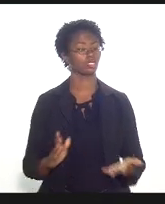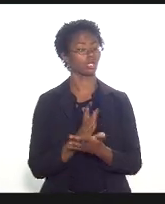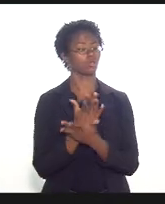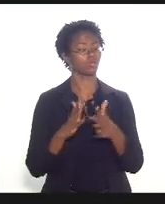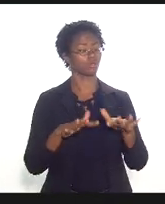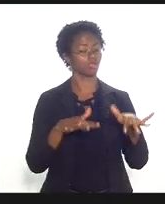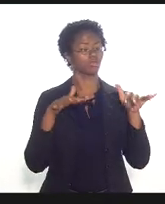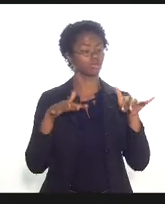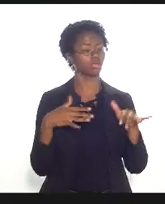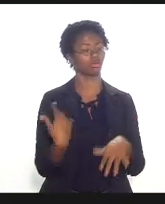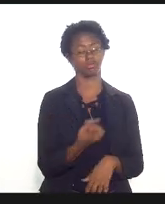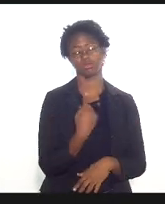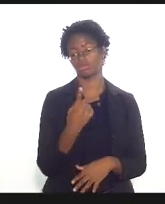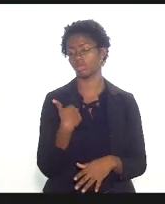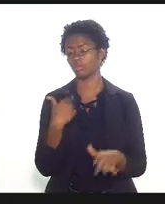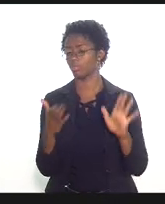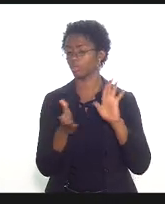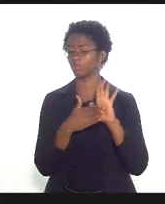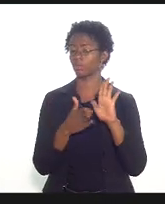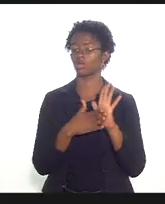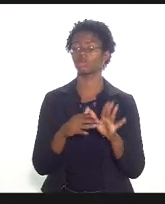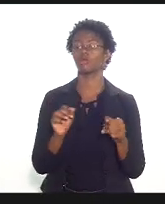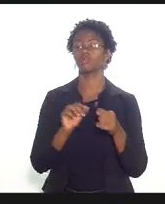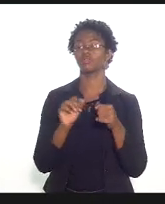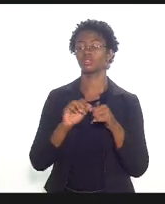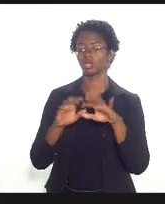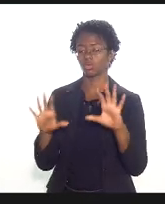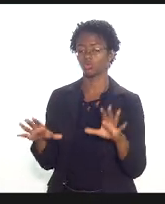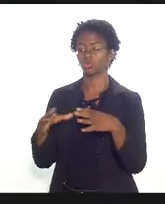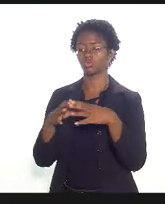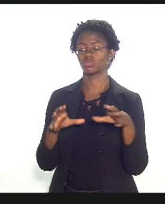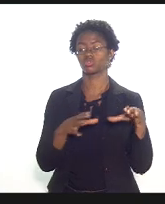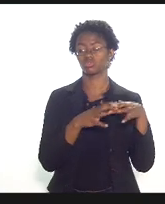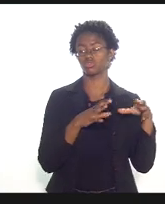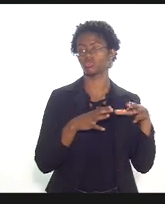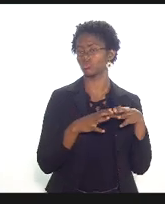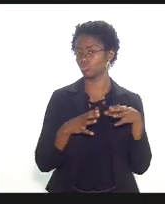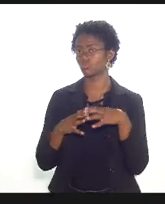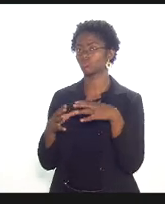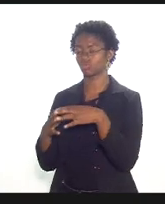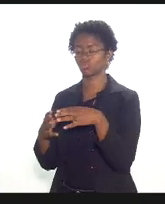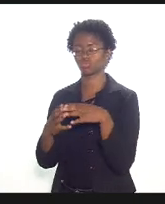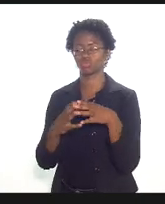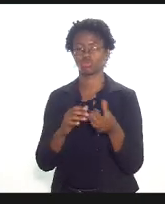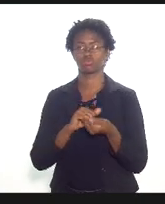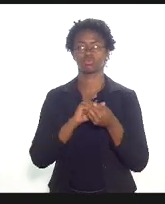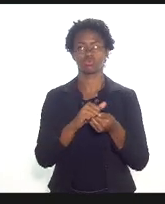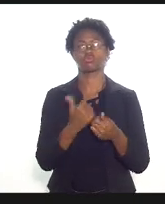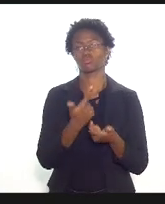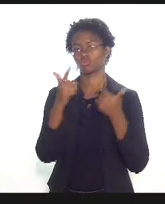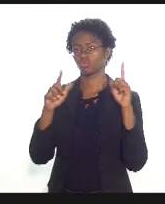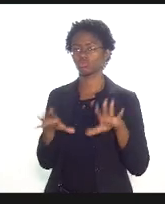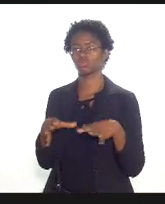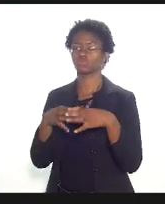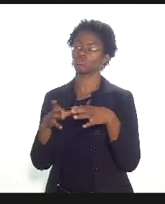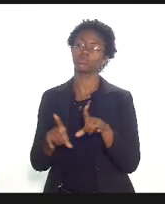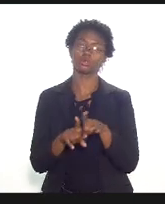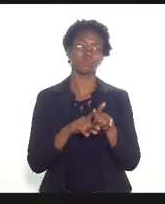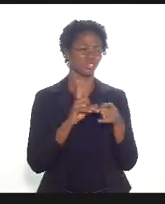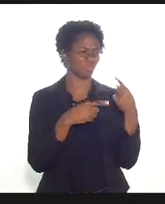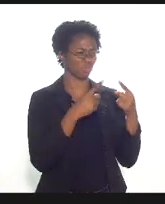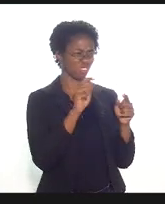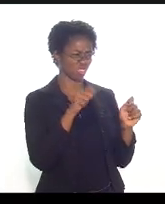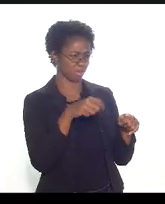nós teríamos, assim, eu proponho que a gente faça em conjunto com outras comissões. Acho que depois a gente pensa nisso no organograma,